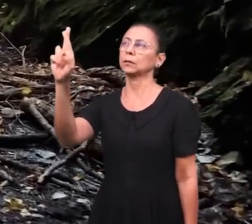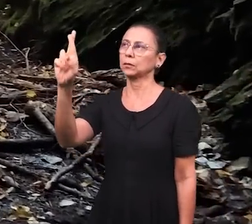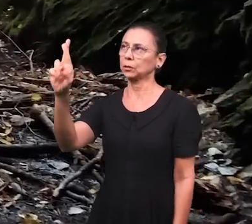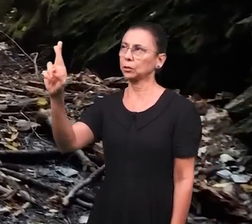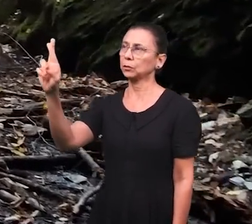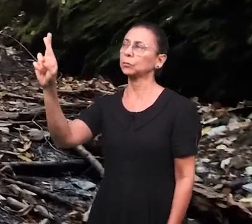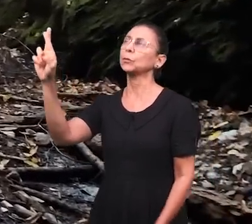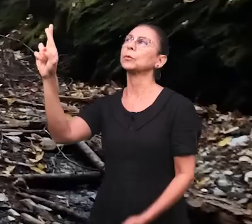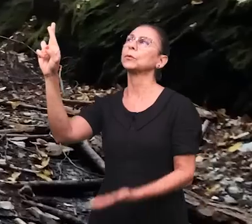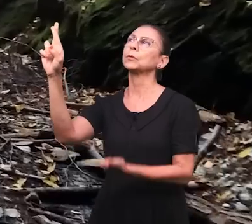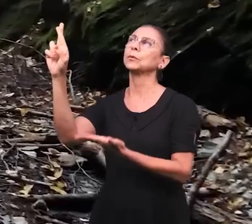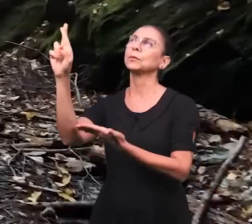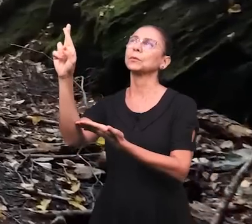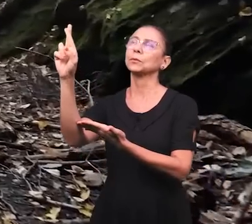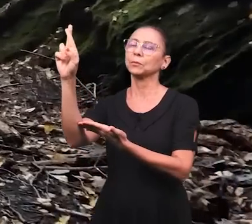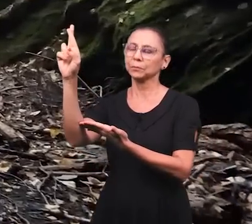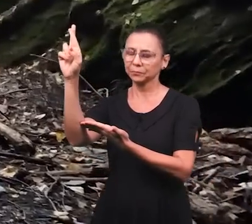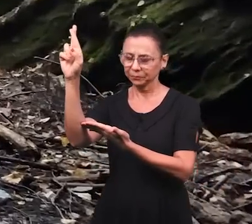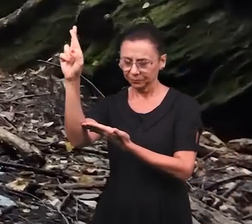Guia-me,